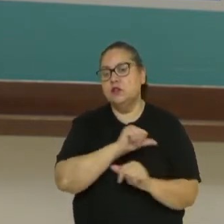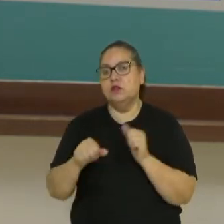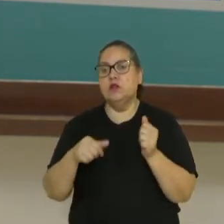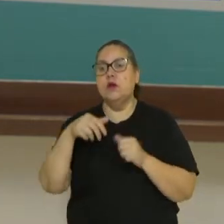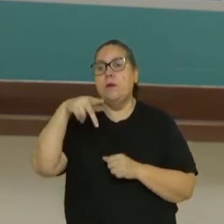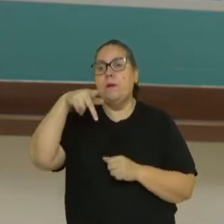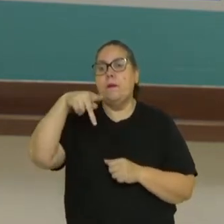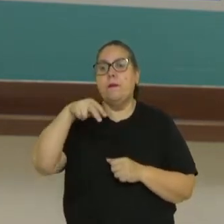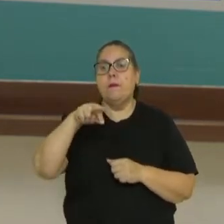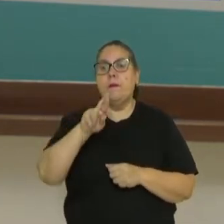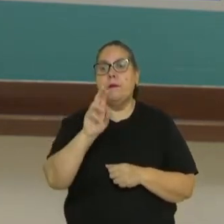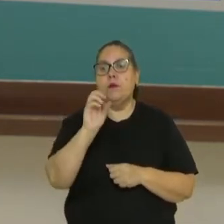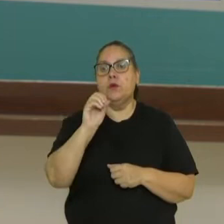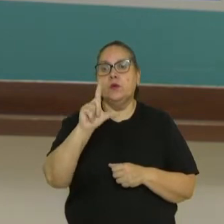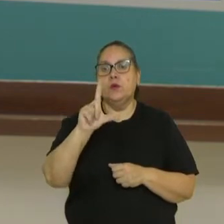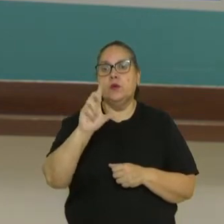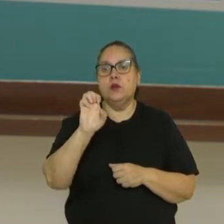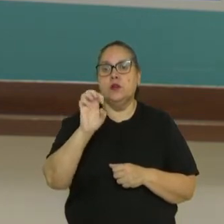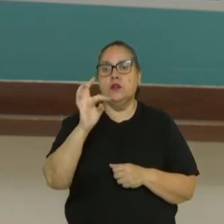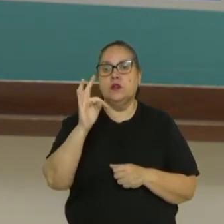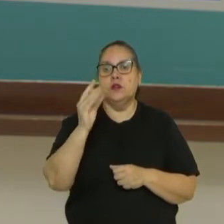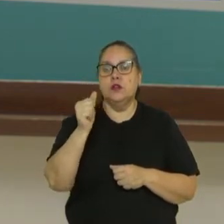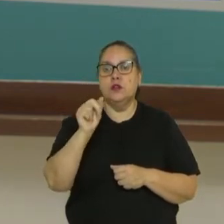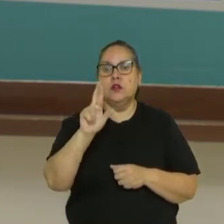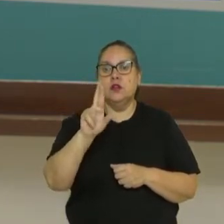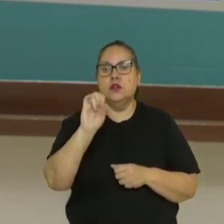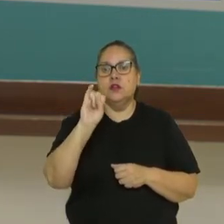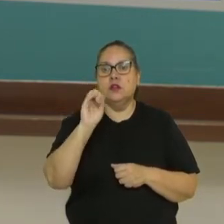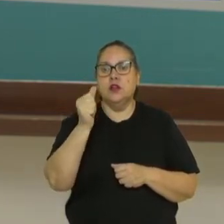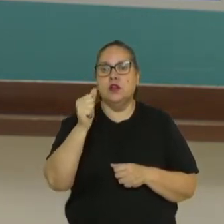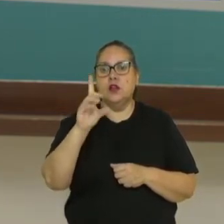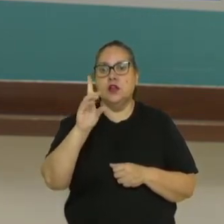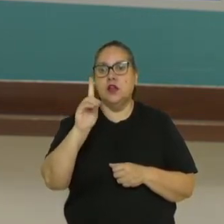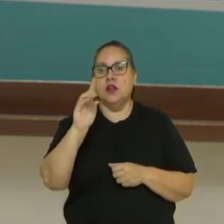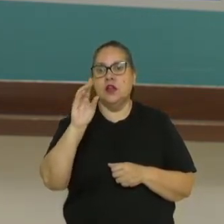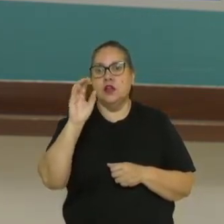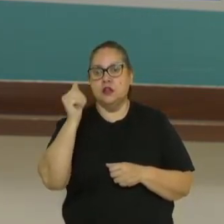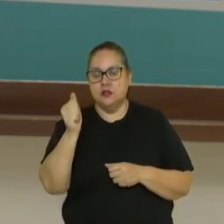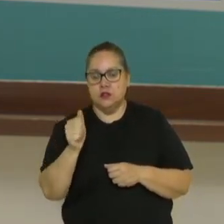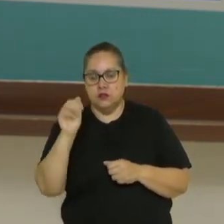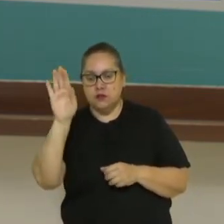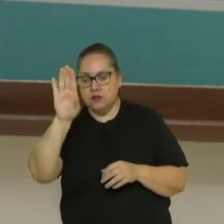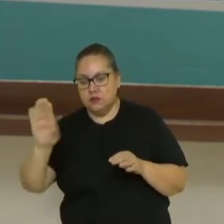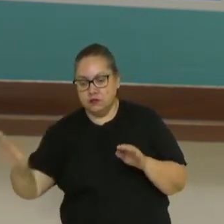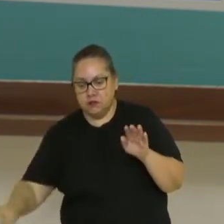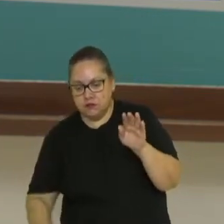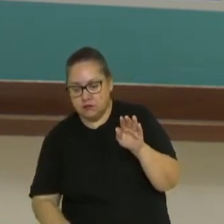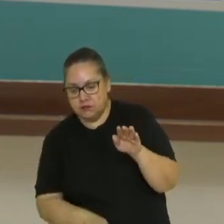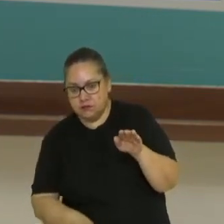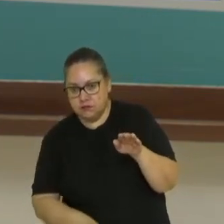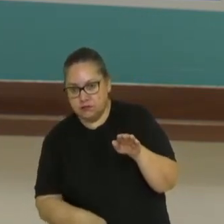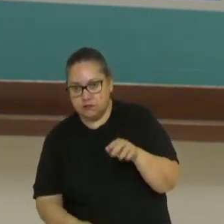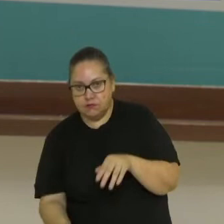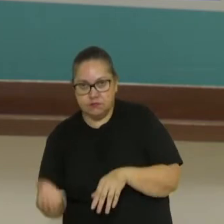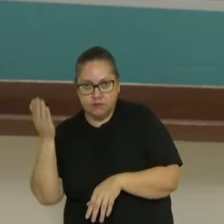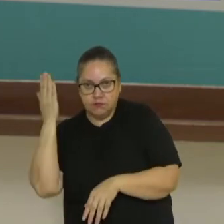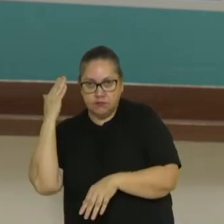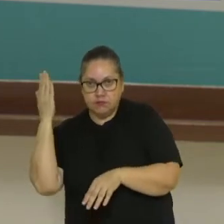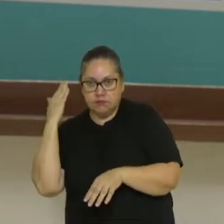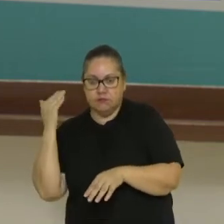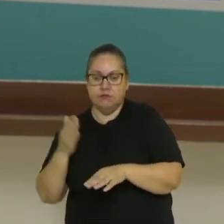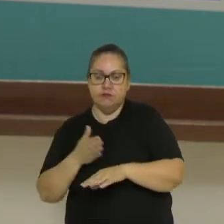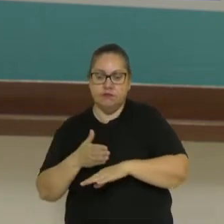né? As classes mais baixas naquela ordem antiga ali da sociedade